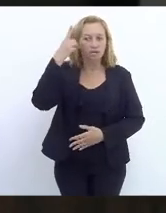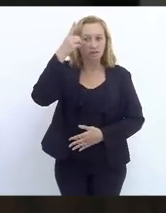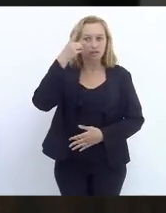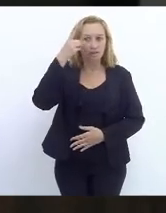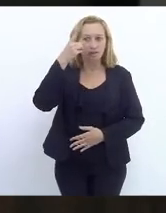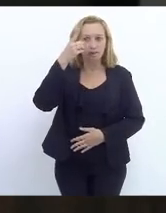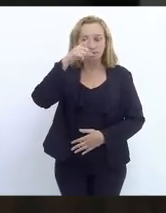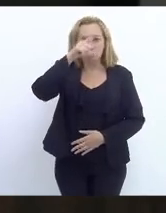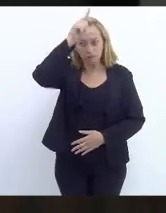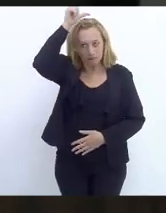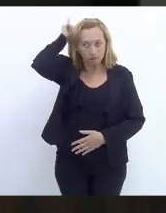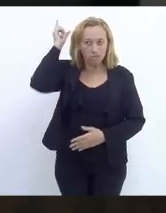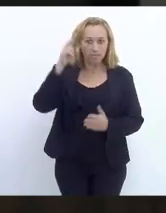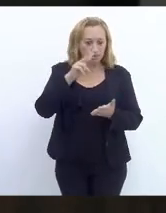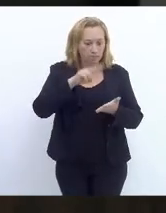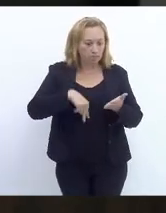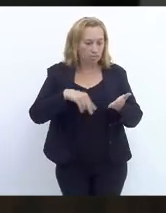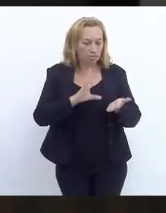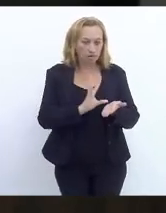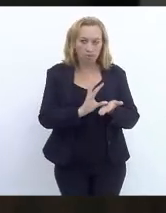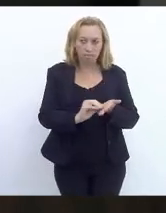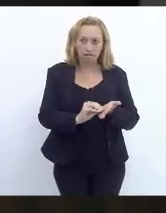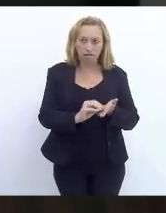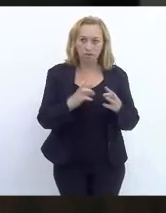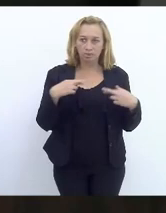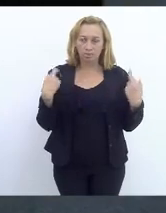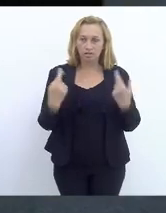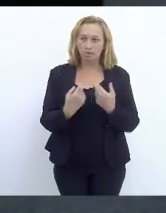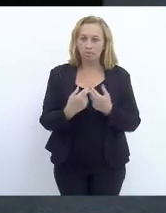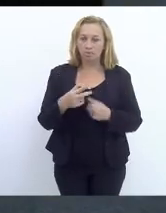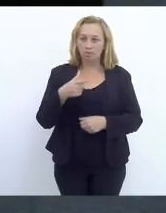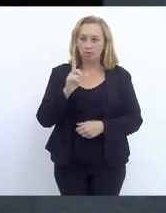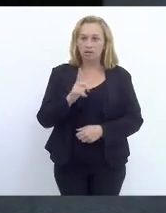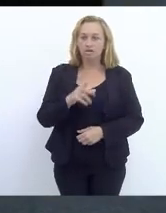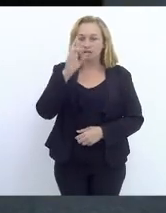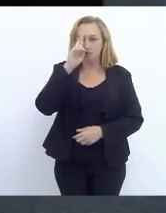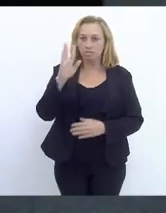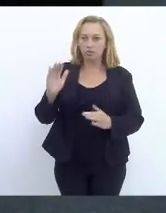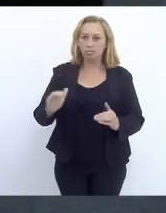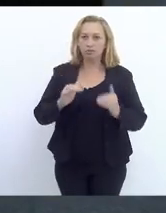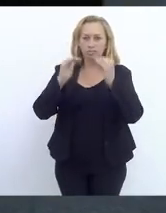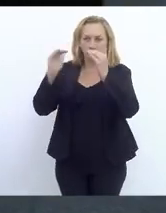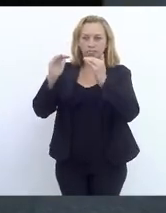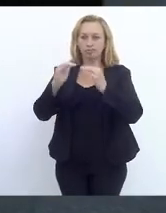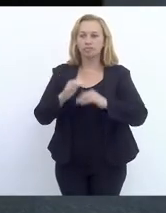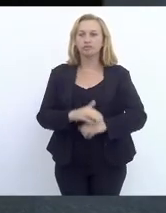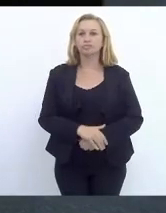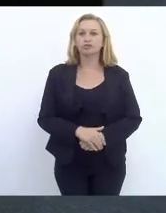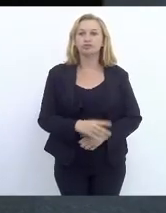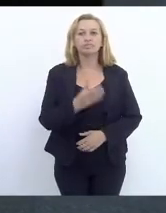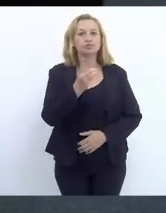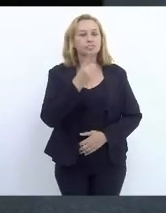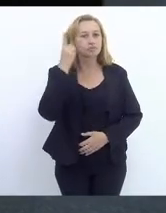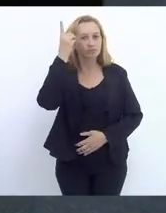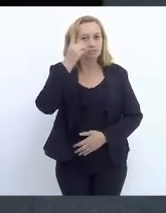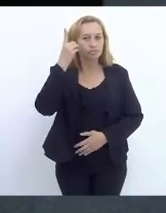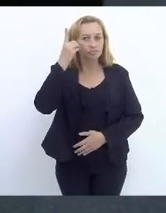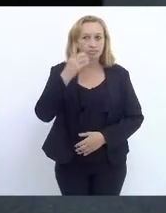Paulo para fazer a leitura da ata da sessão anterior se o presidente Deputado